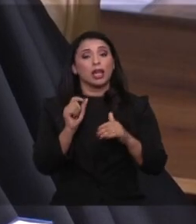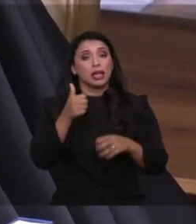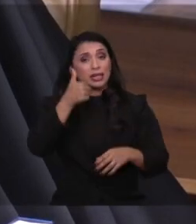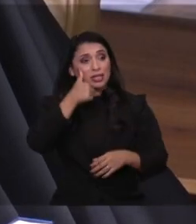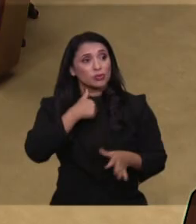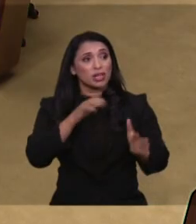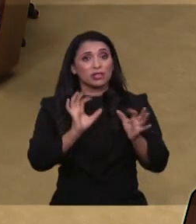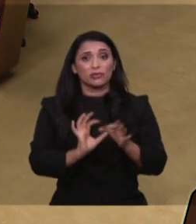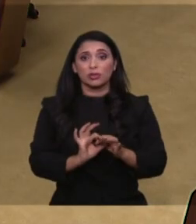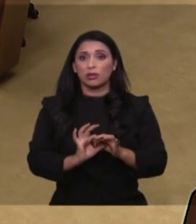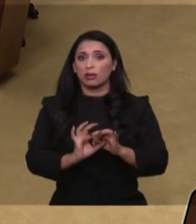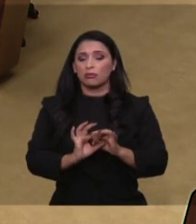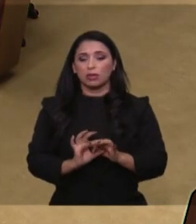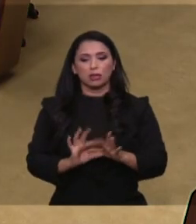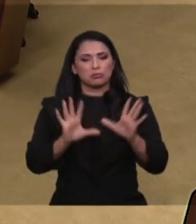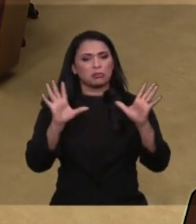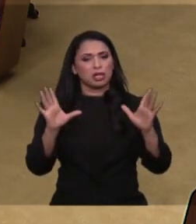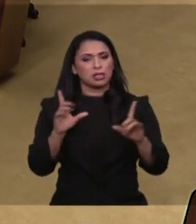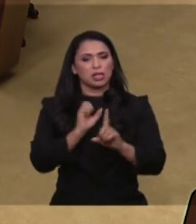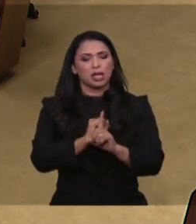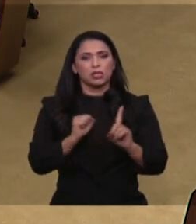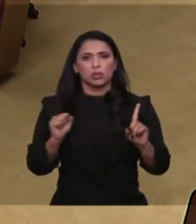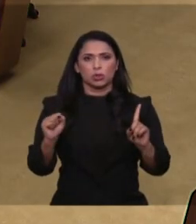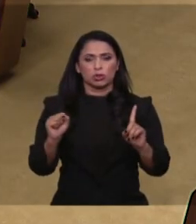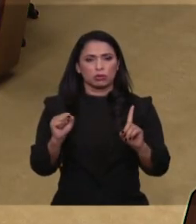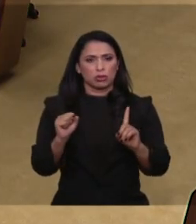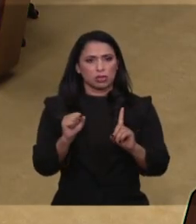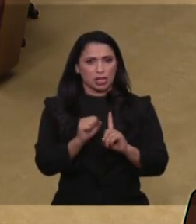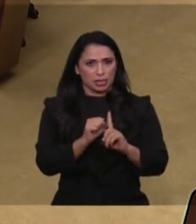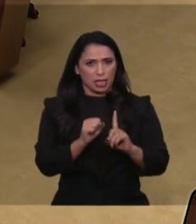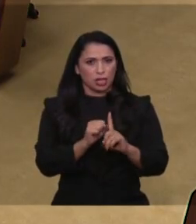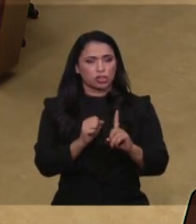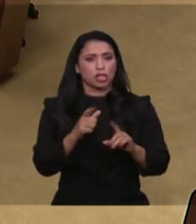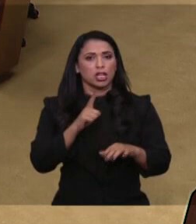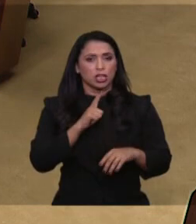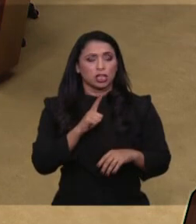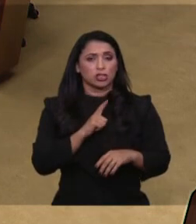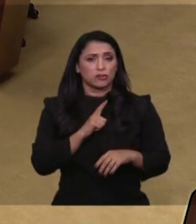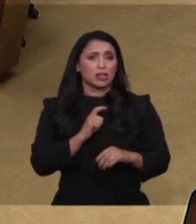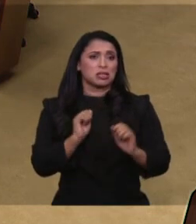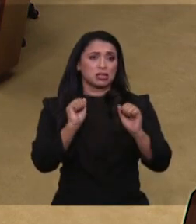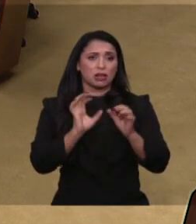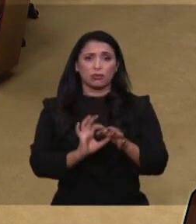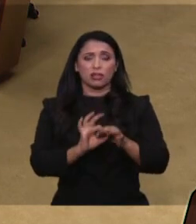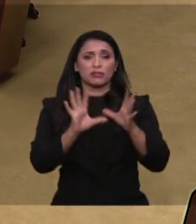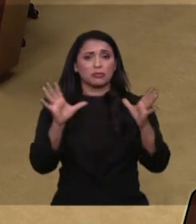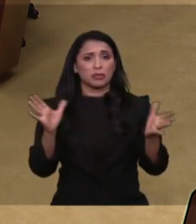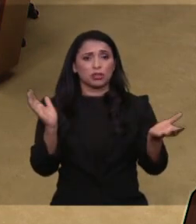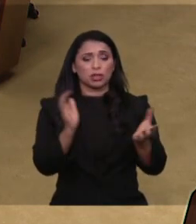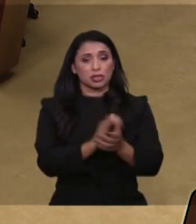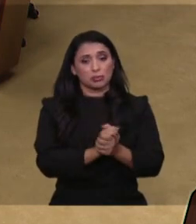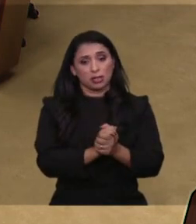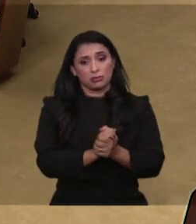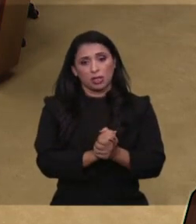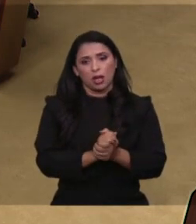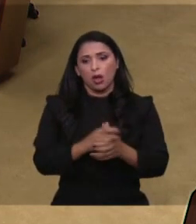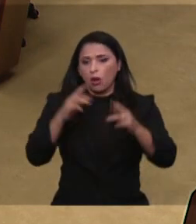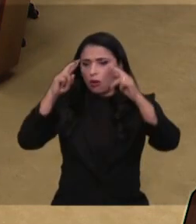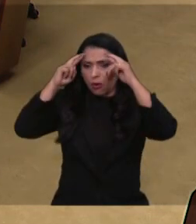mulheres da sociedade conjugal. Que é disso que se trata, ao fim e ao cabo, com todo o respeito aos votos